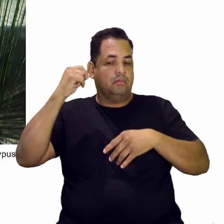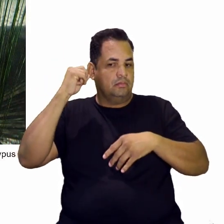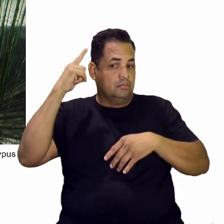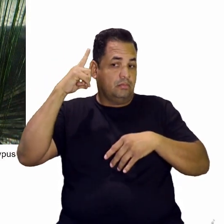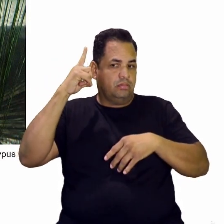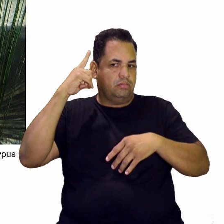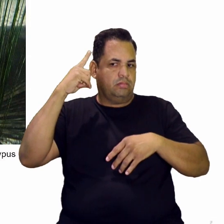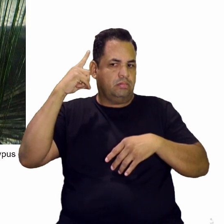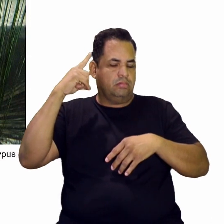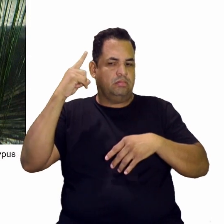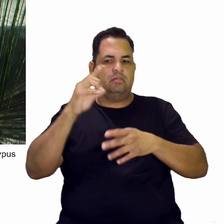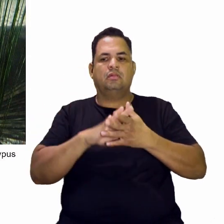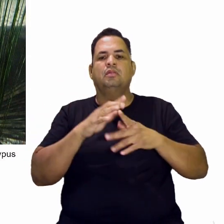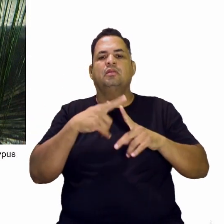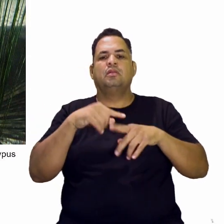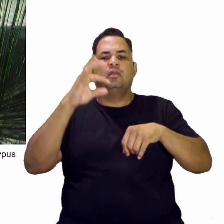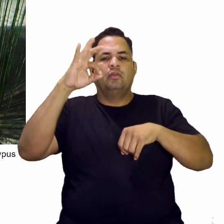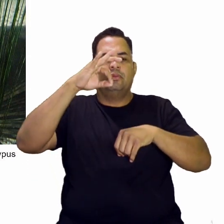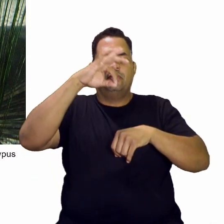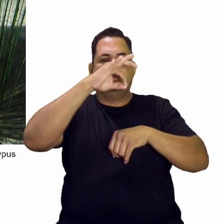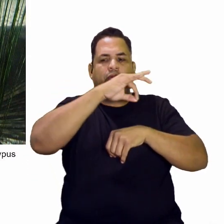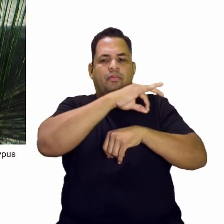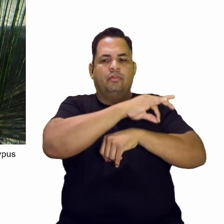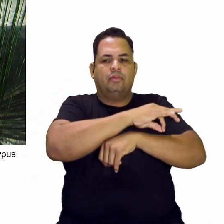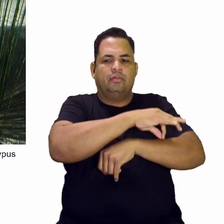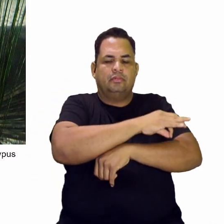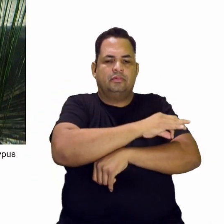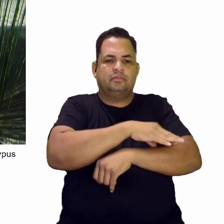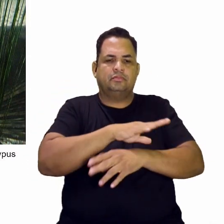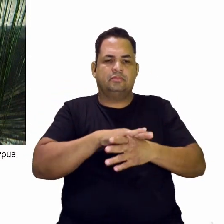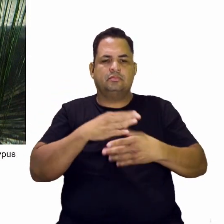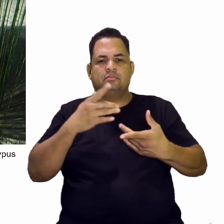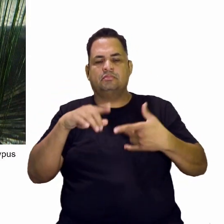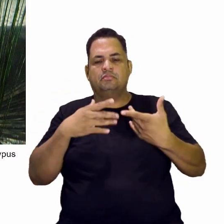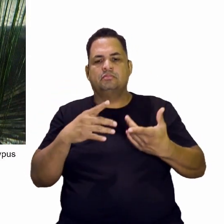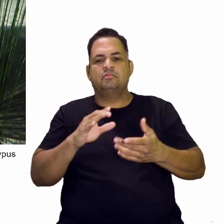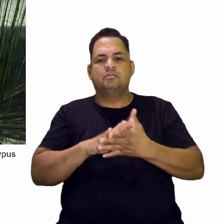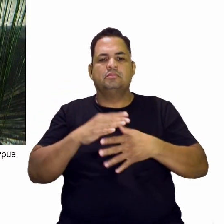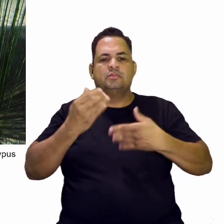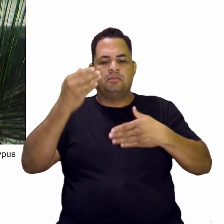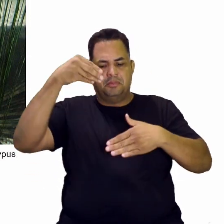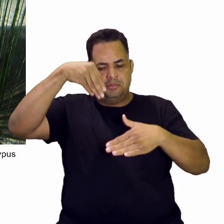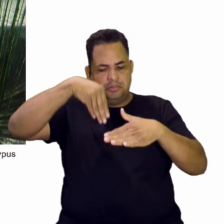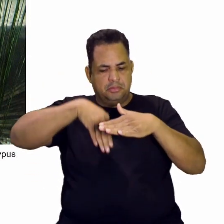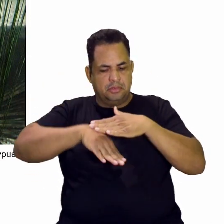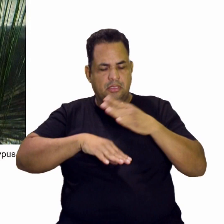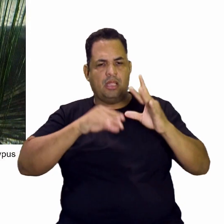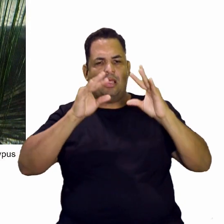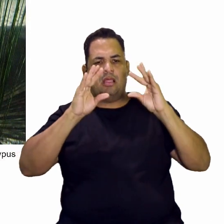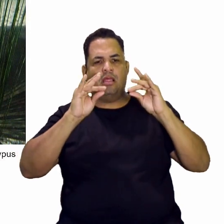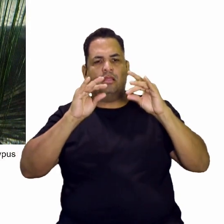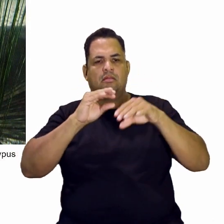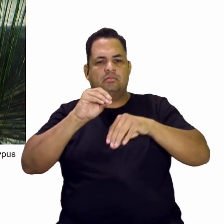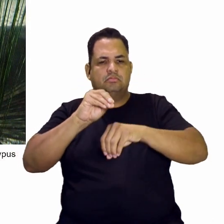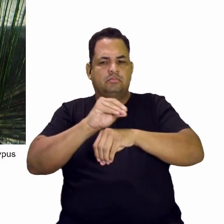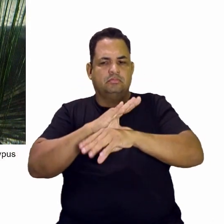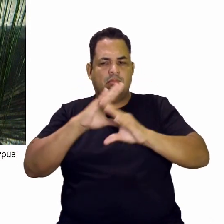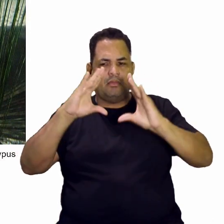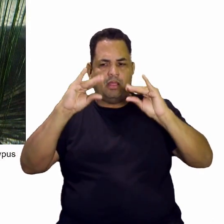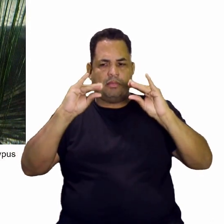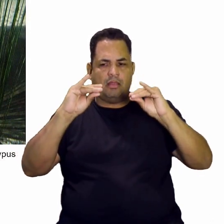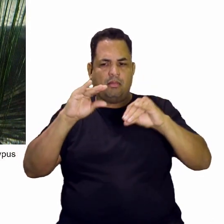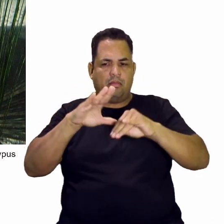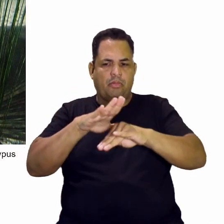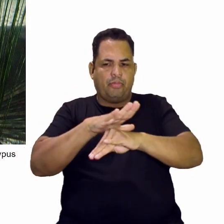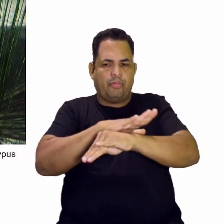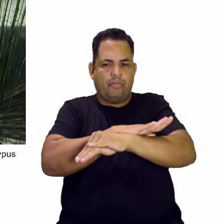orelha, né? Por causa dos mosquitos que ficam ali perturbando. Então aí ele vai tomar banho de vez em quando de lama para poder se proteger